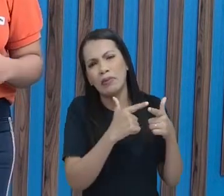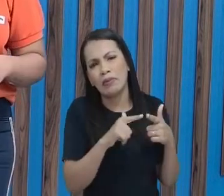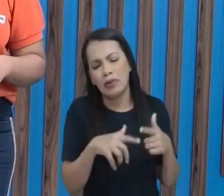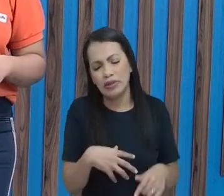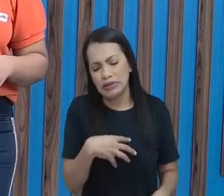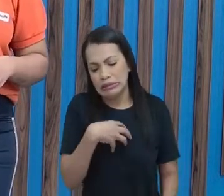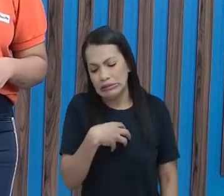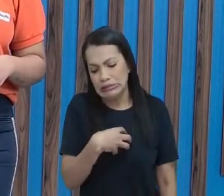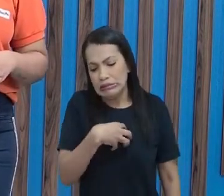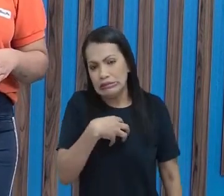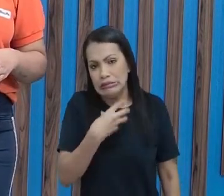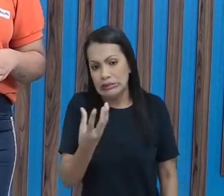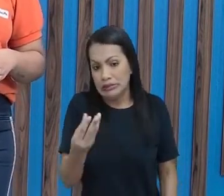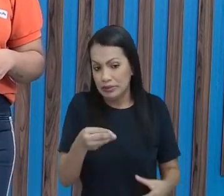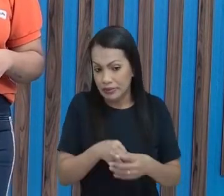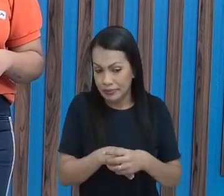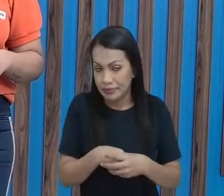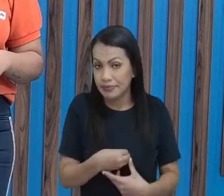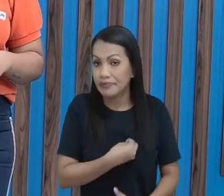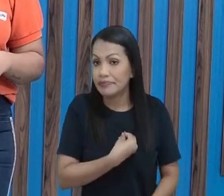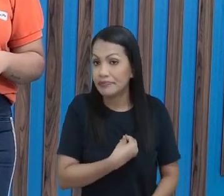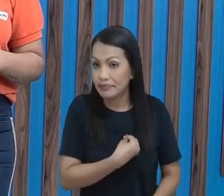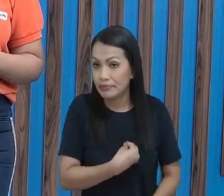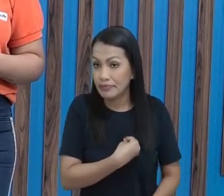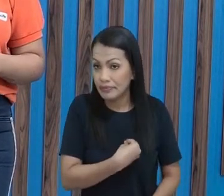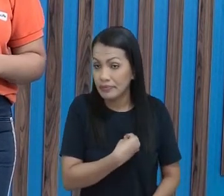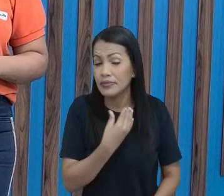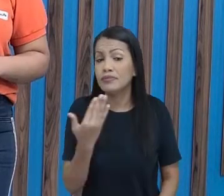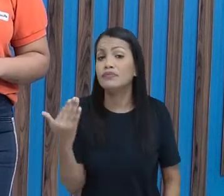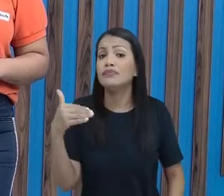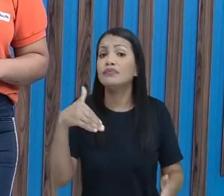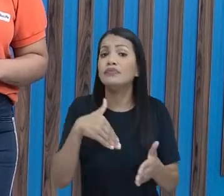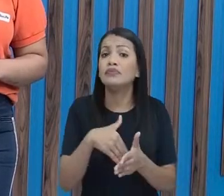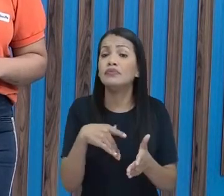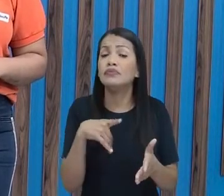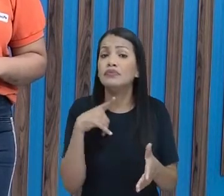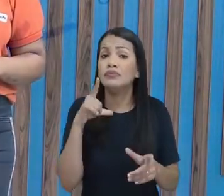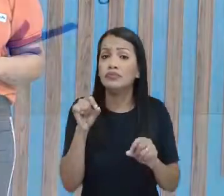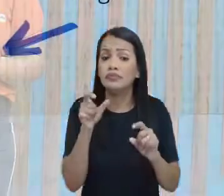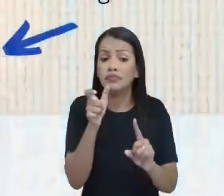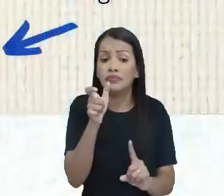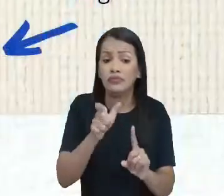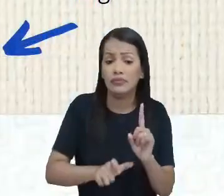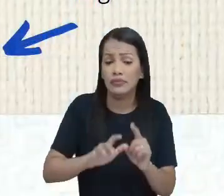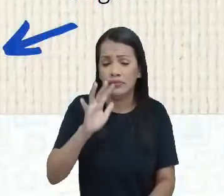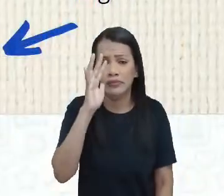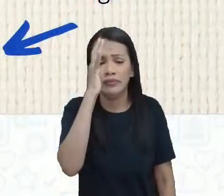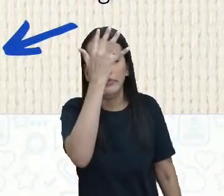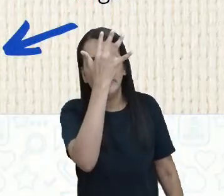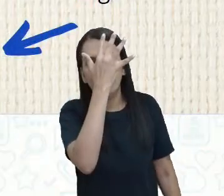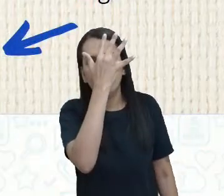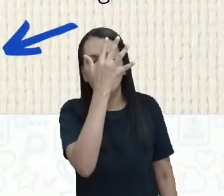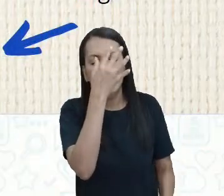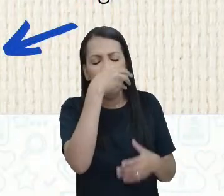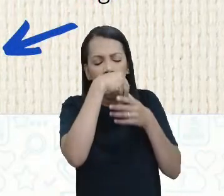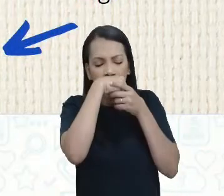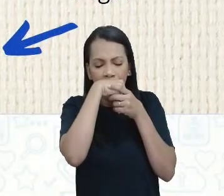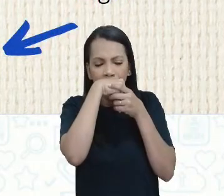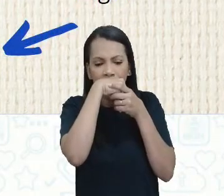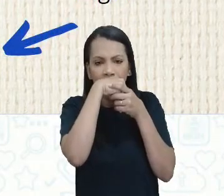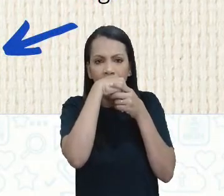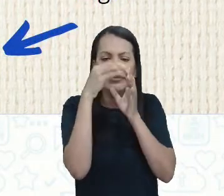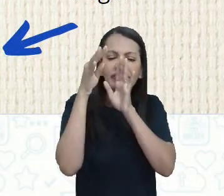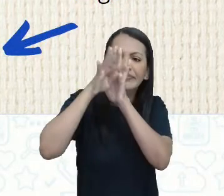realidade. Continuando o nosso círculo, por último, a gente tem a personagem resolve os conflitos internos e o